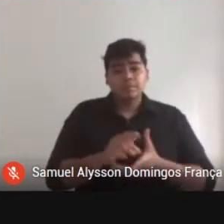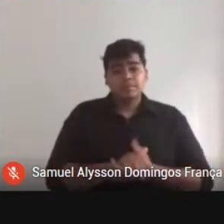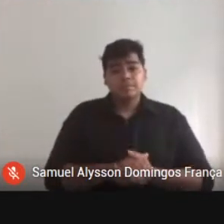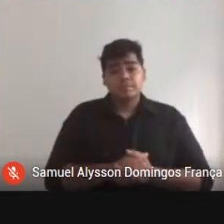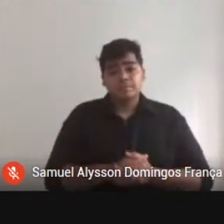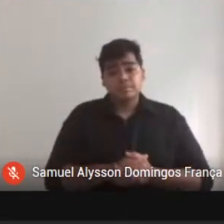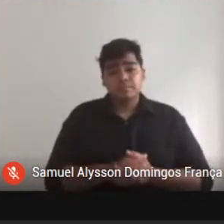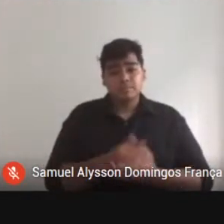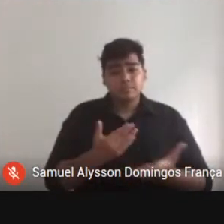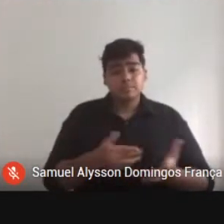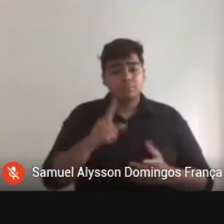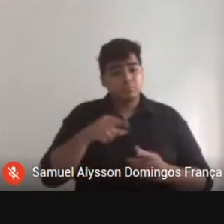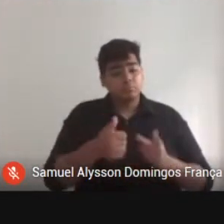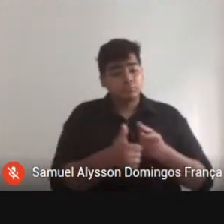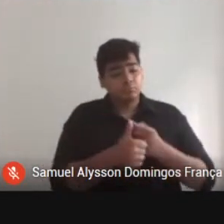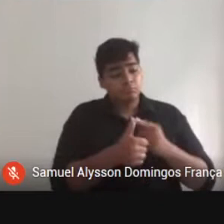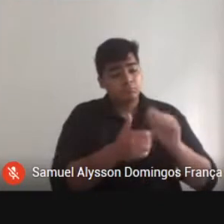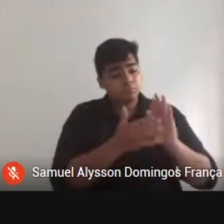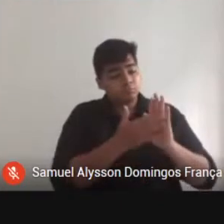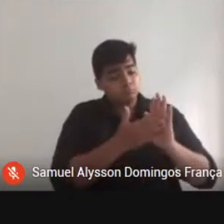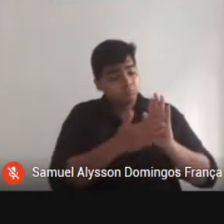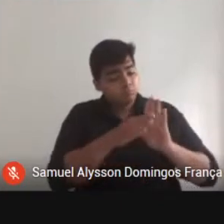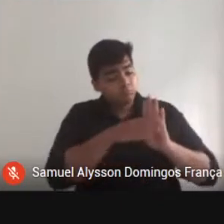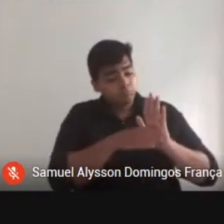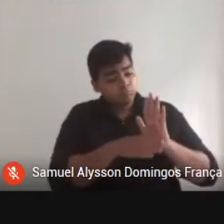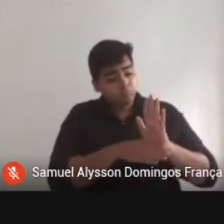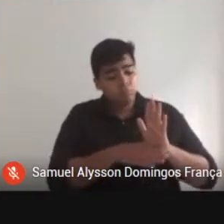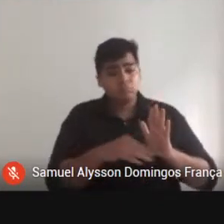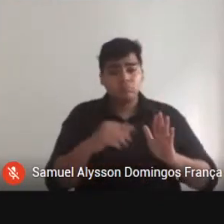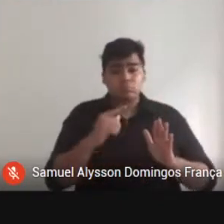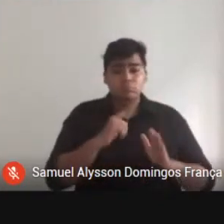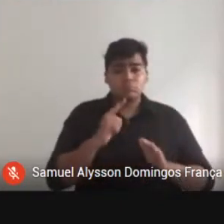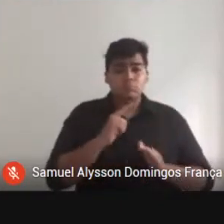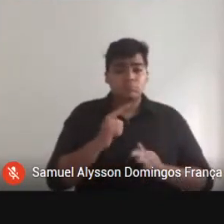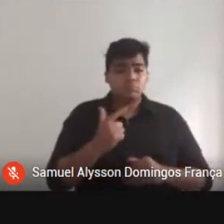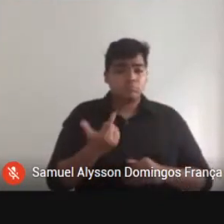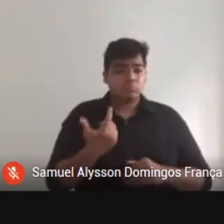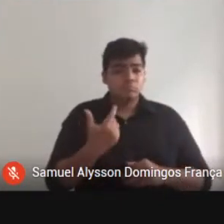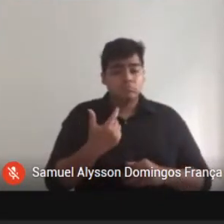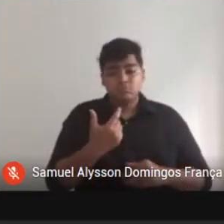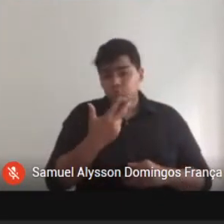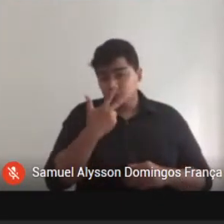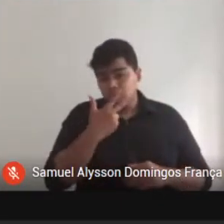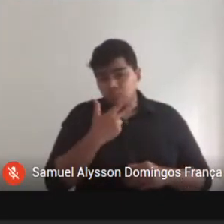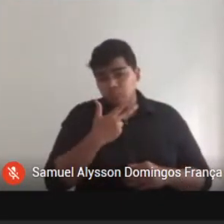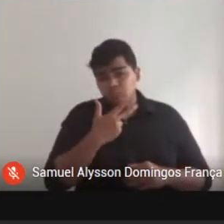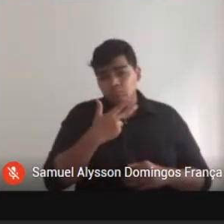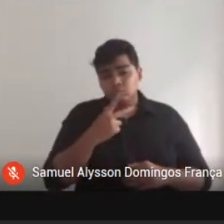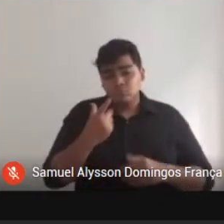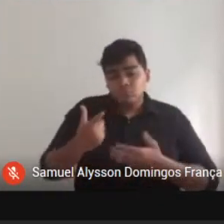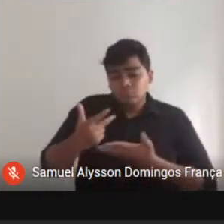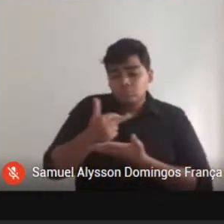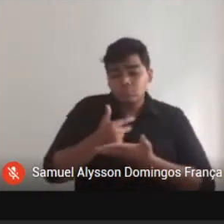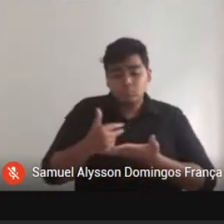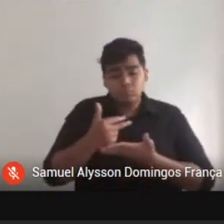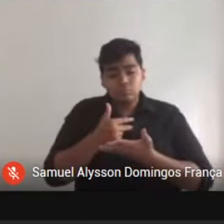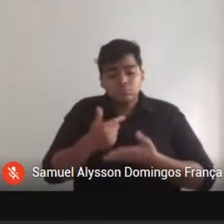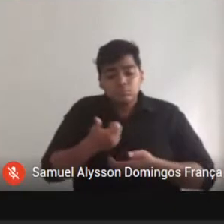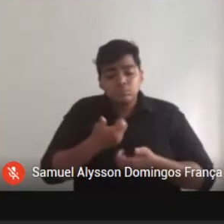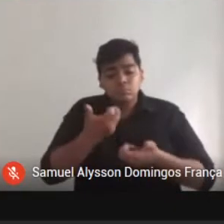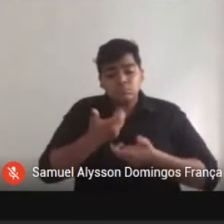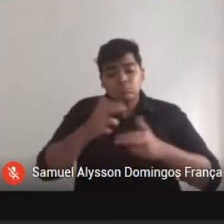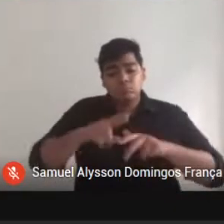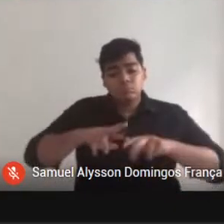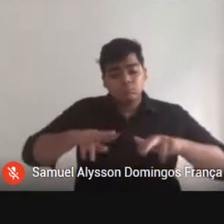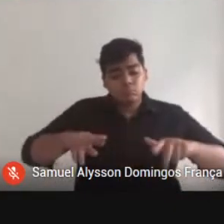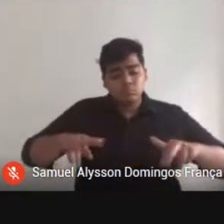isso é uma primeira provocação que eu faço para a gente discutir esse tema, para entender que o desenho ele vai se expressar de diversas formas e em diversos momentos